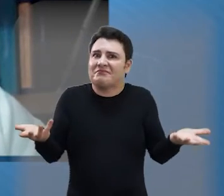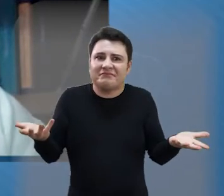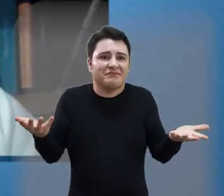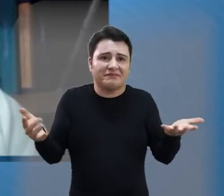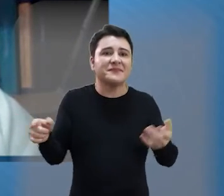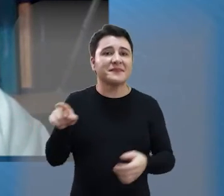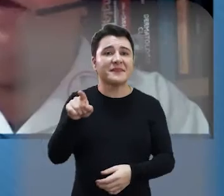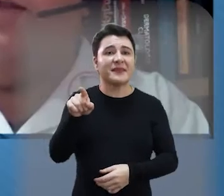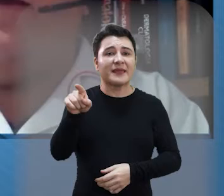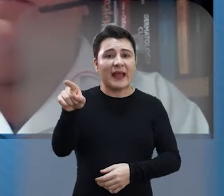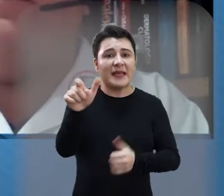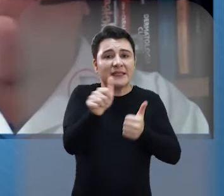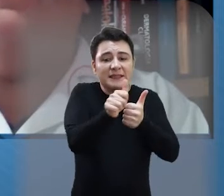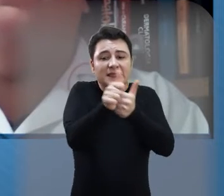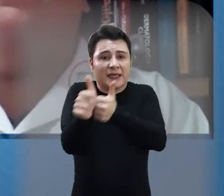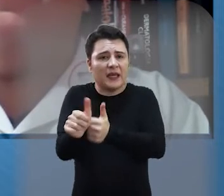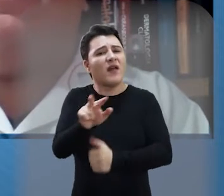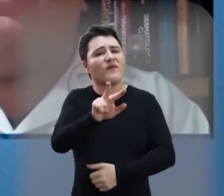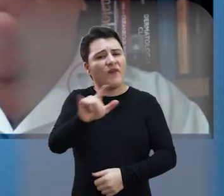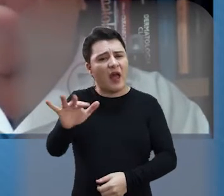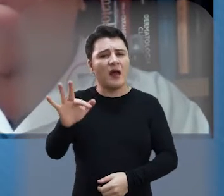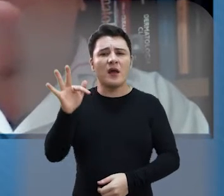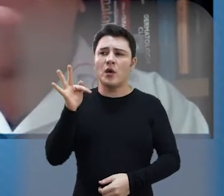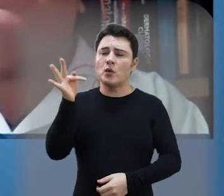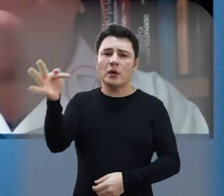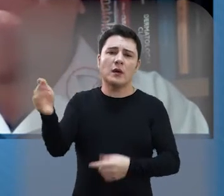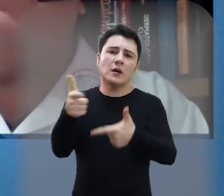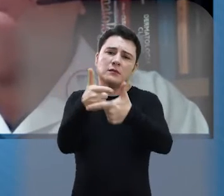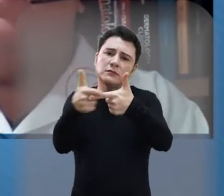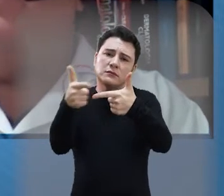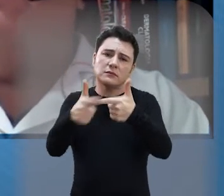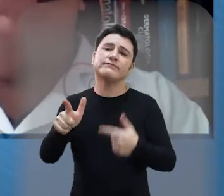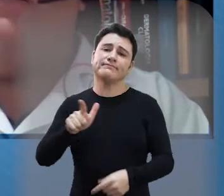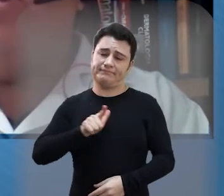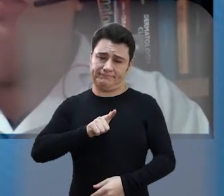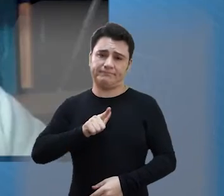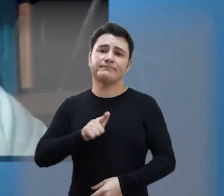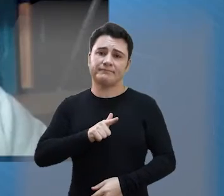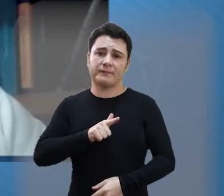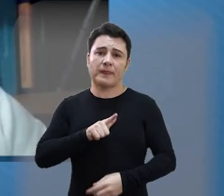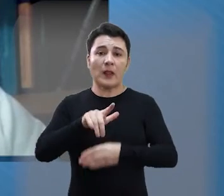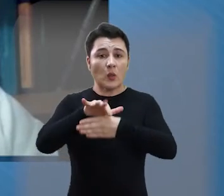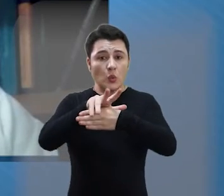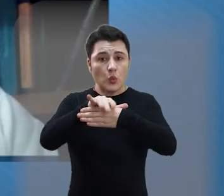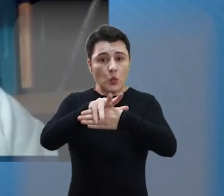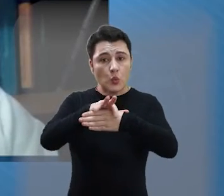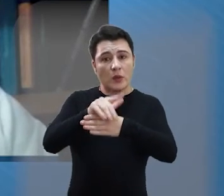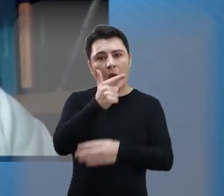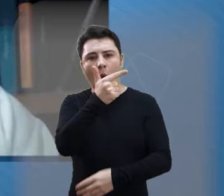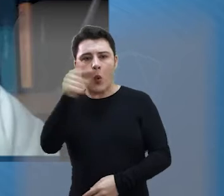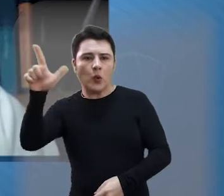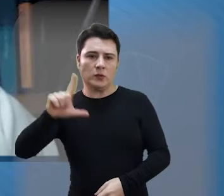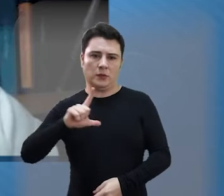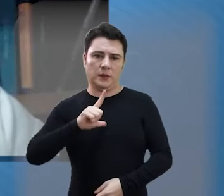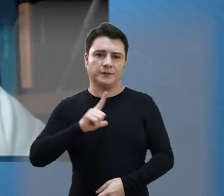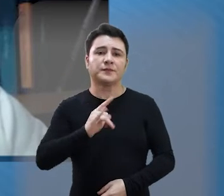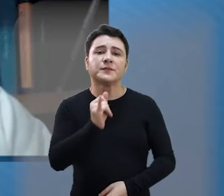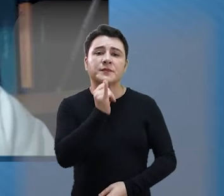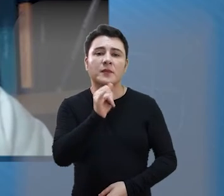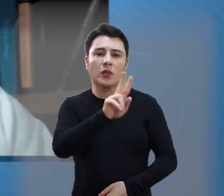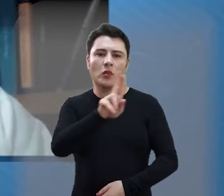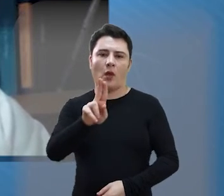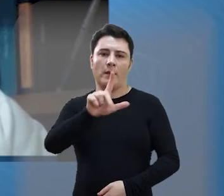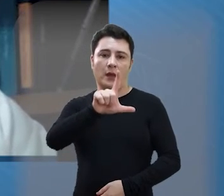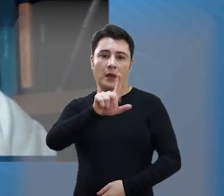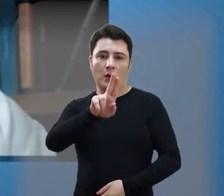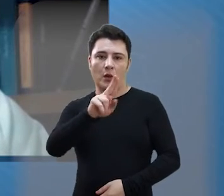de que gênio da humanidade, né? Se seguidas, fatalmente elas vão causar problema. Tem doenças,